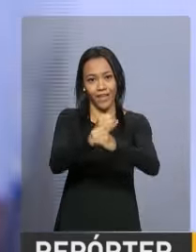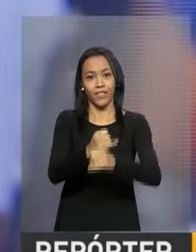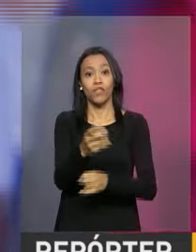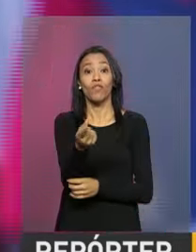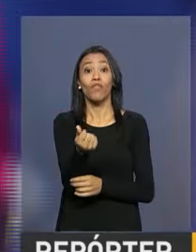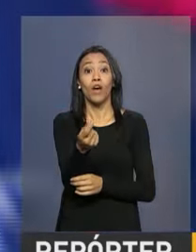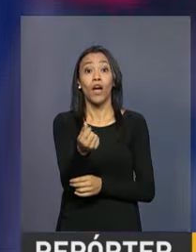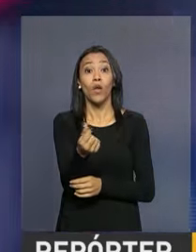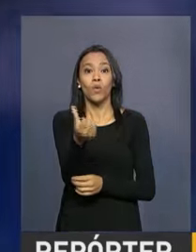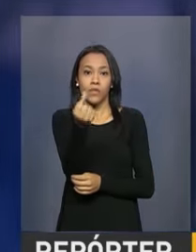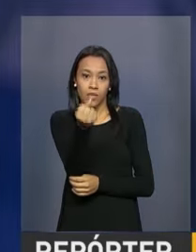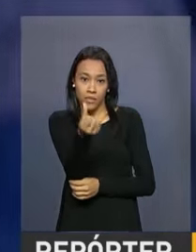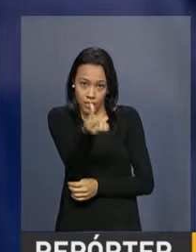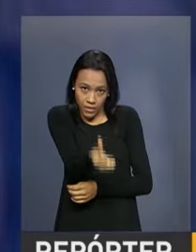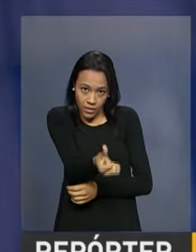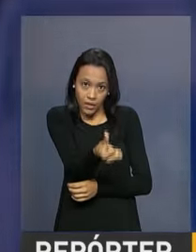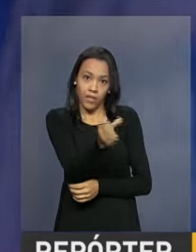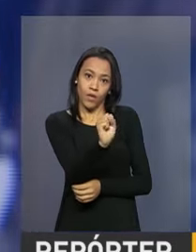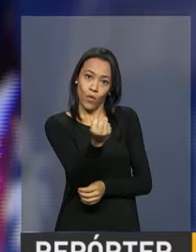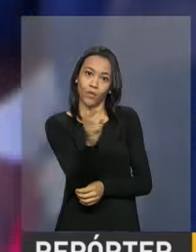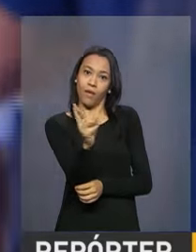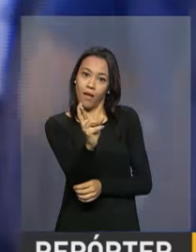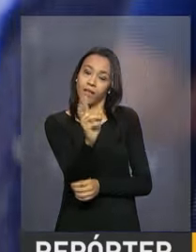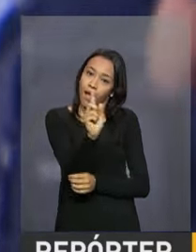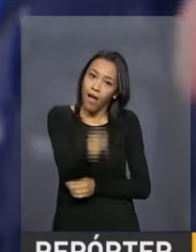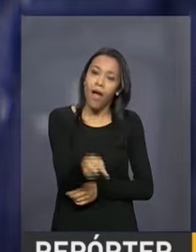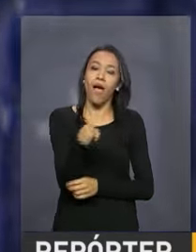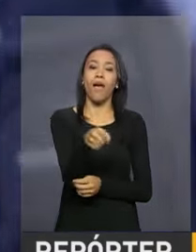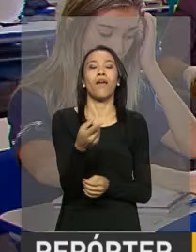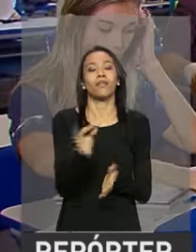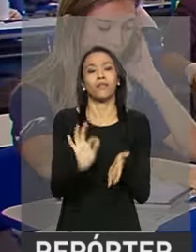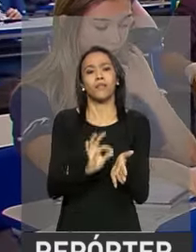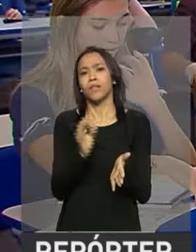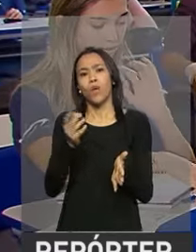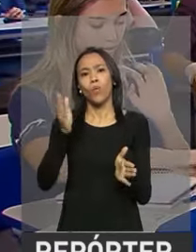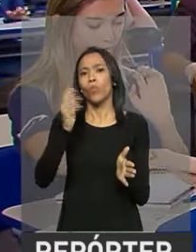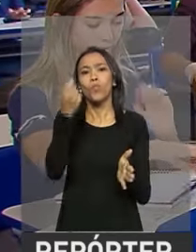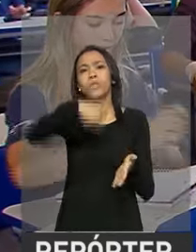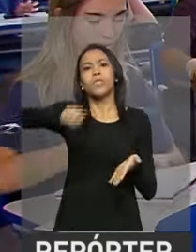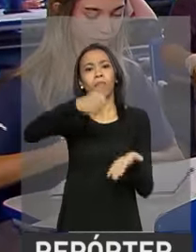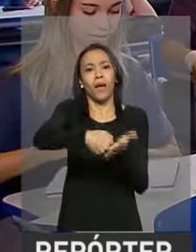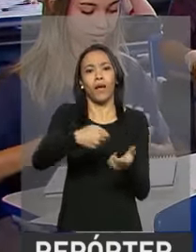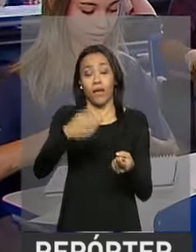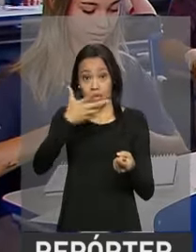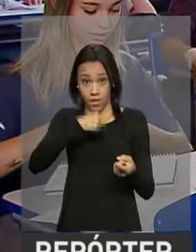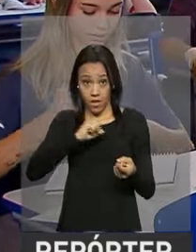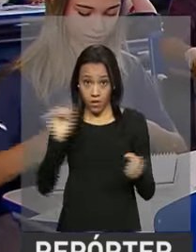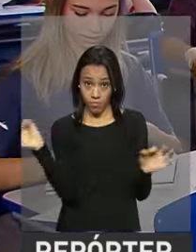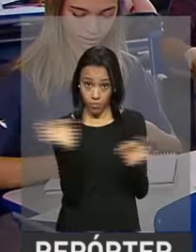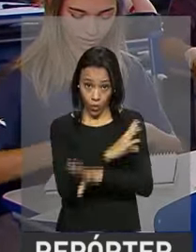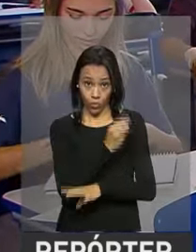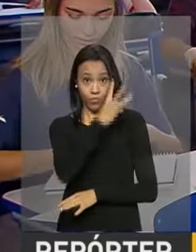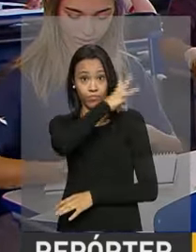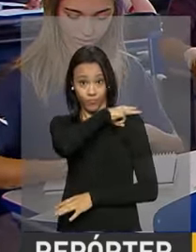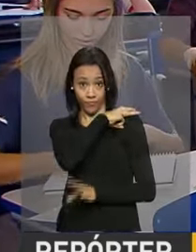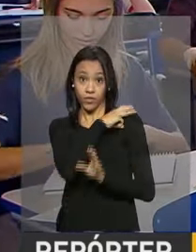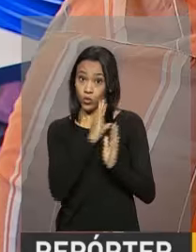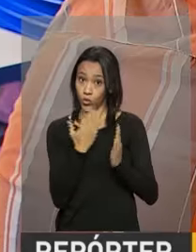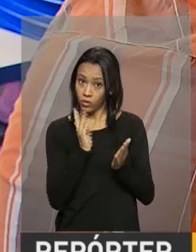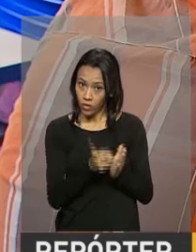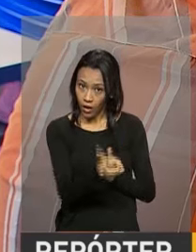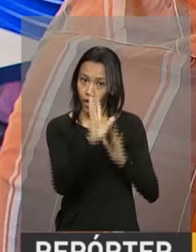custa R 68 são isentos do valor da inscrição Os estudantes concluintes do ensino médio em escolas